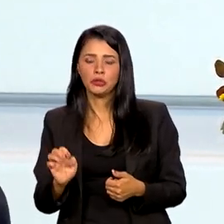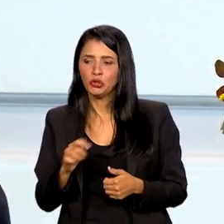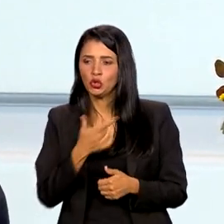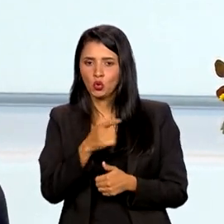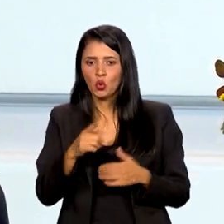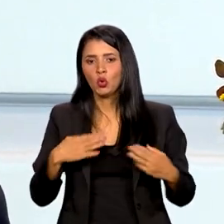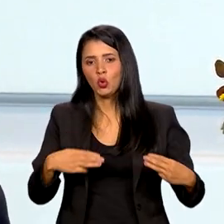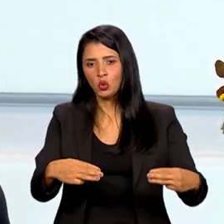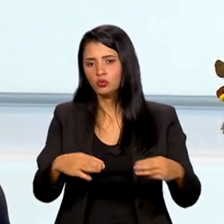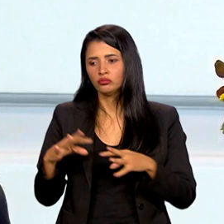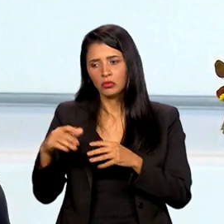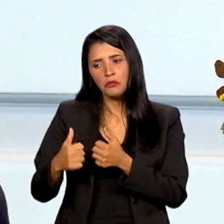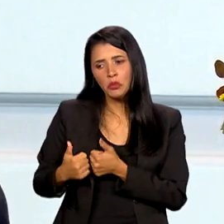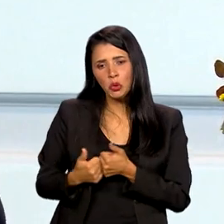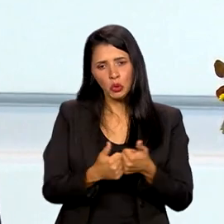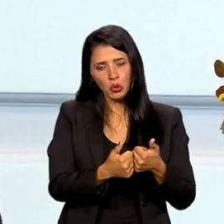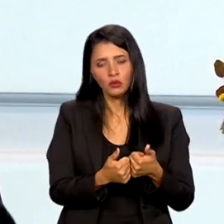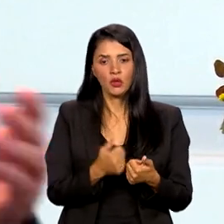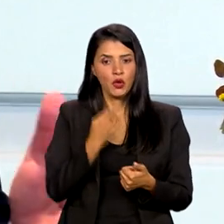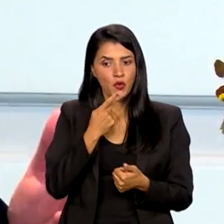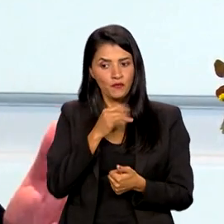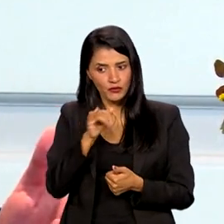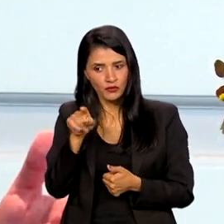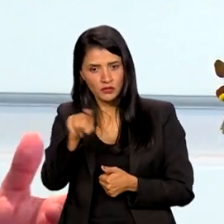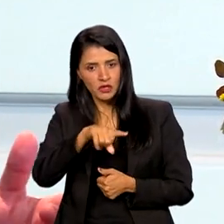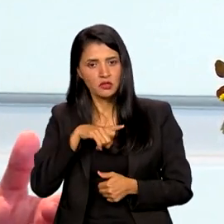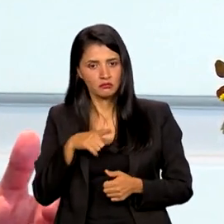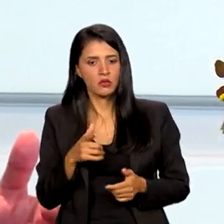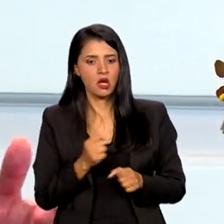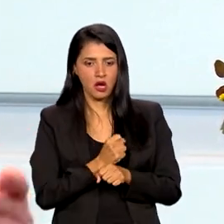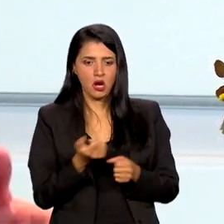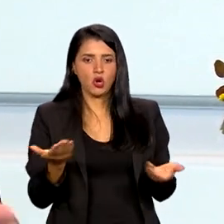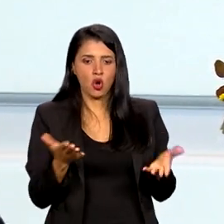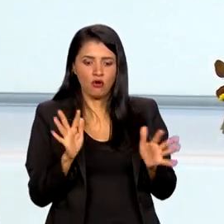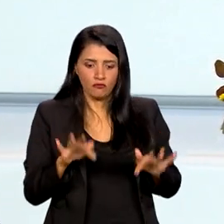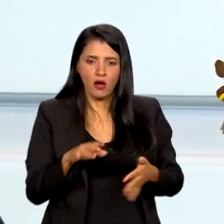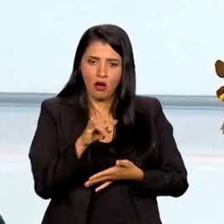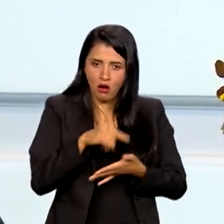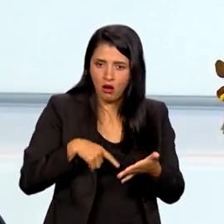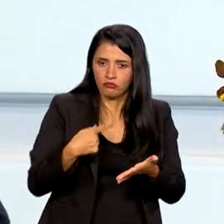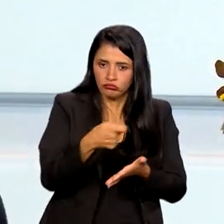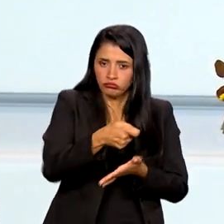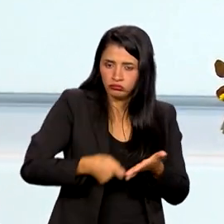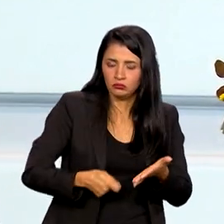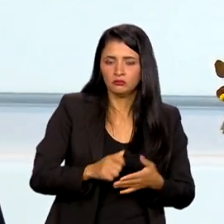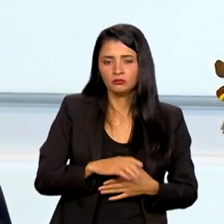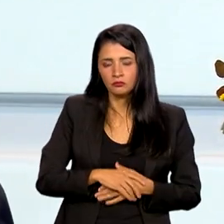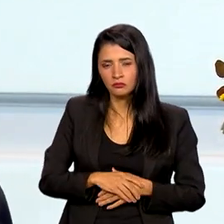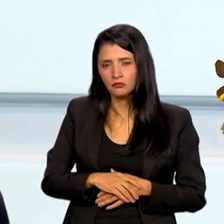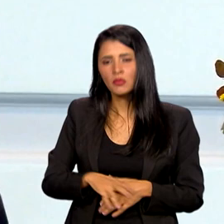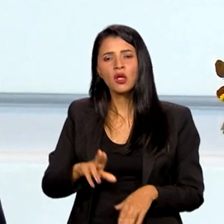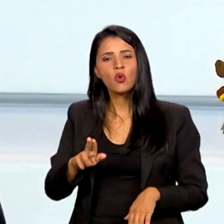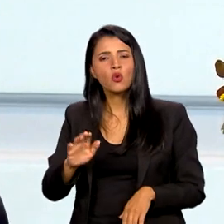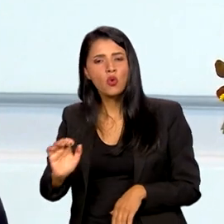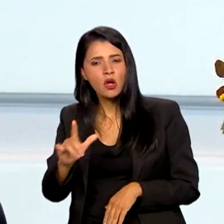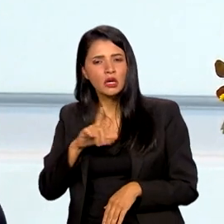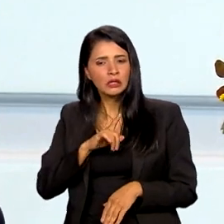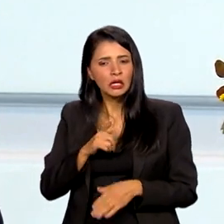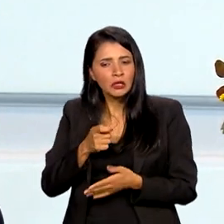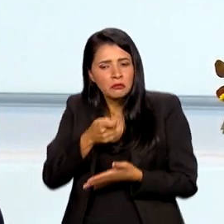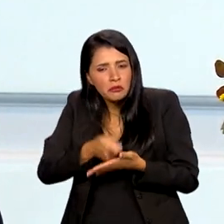eu diria a vocês que nós vamos fechar esse ano, o quanto antes. A União Europeia tem exigências novas